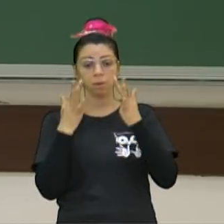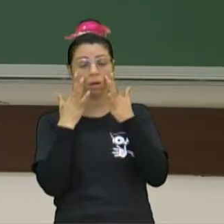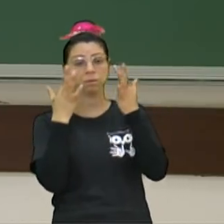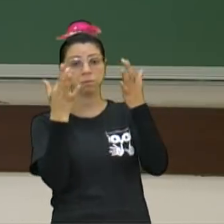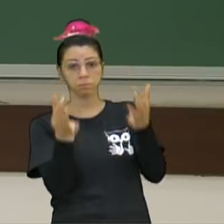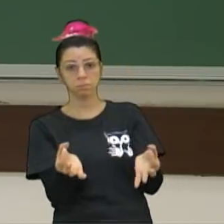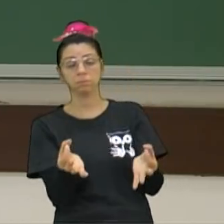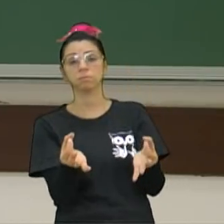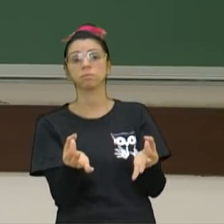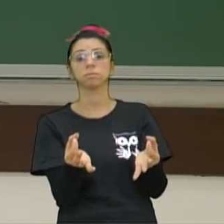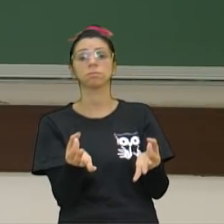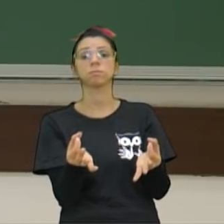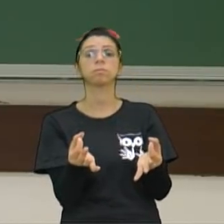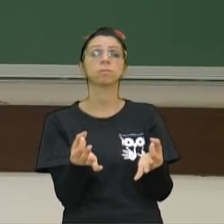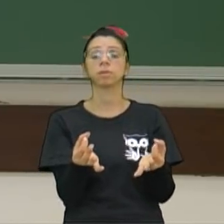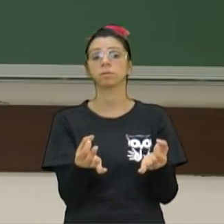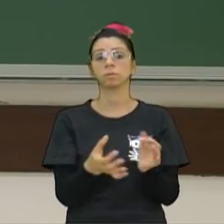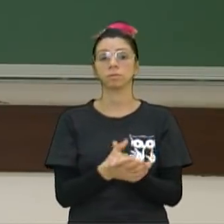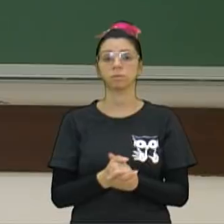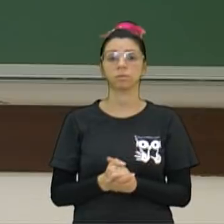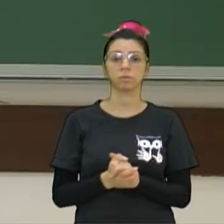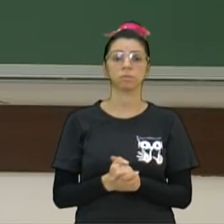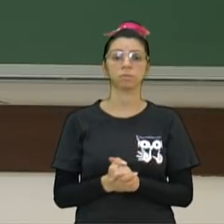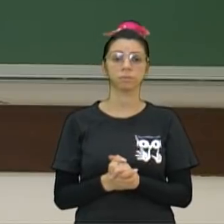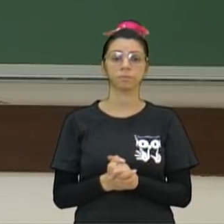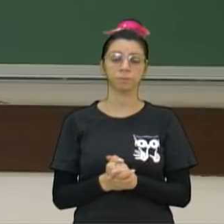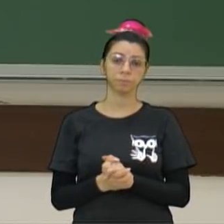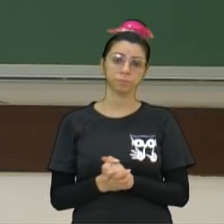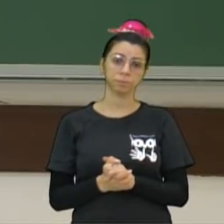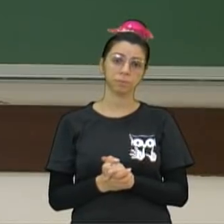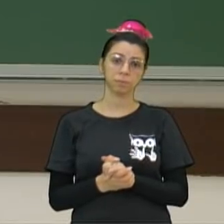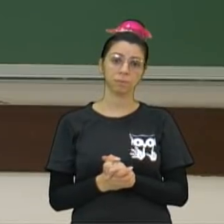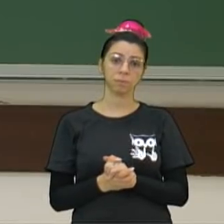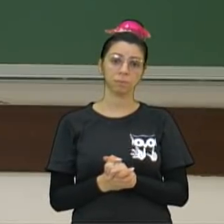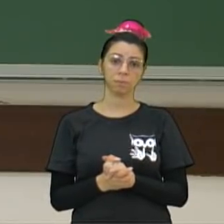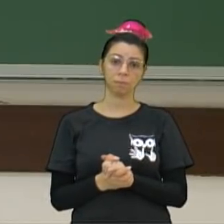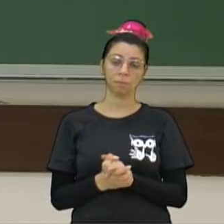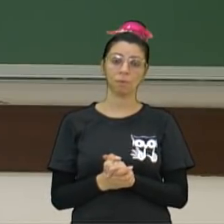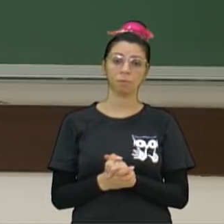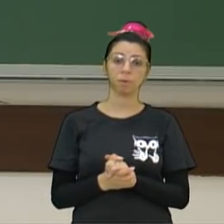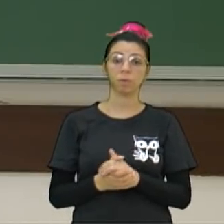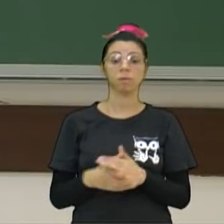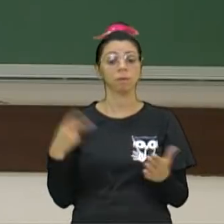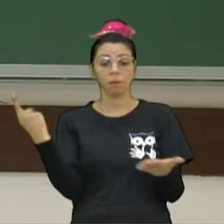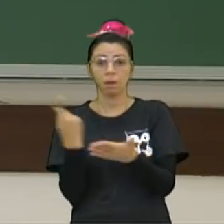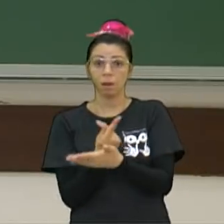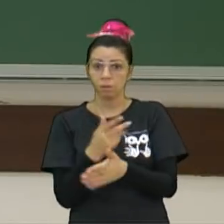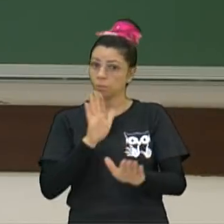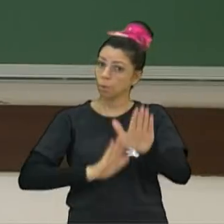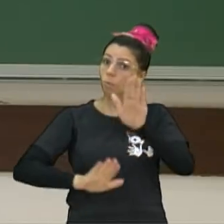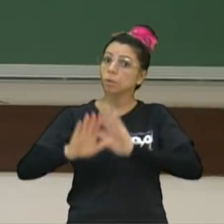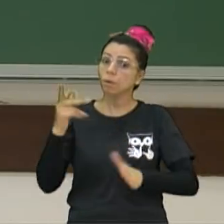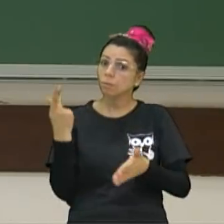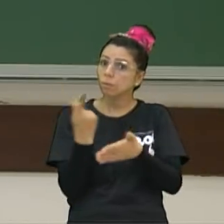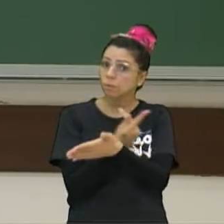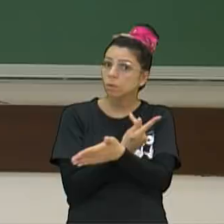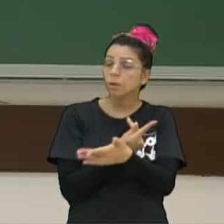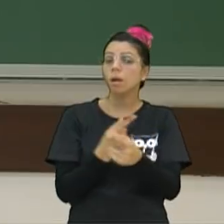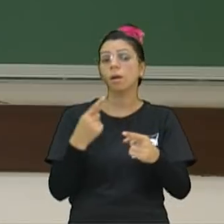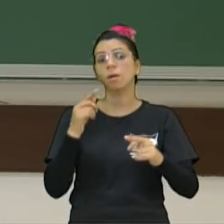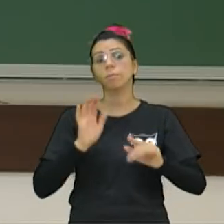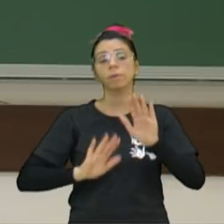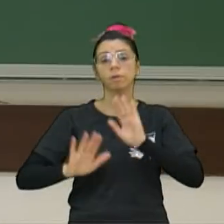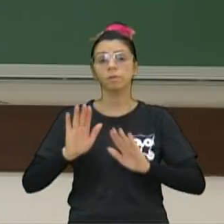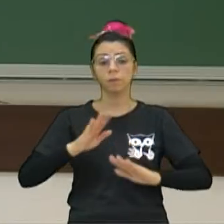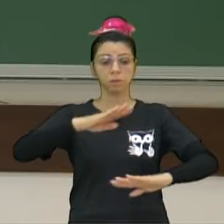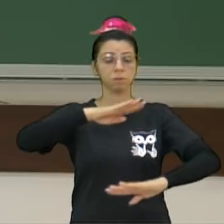gente acabar, para a gente não caindo nesses equívocos às vezes, por considerar situações às vezes que é